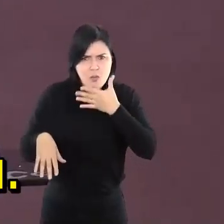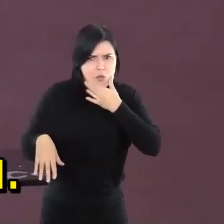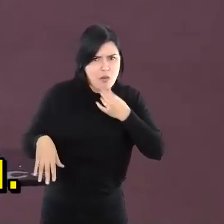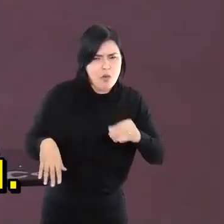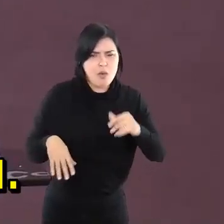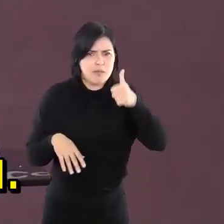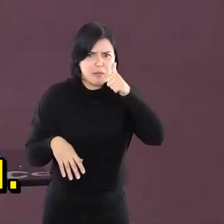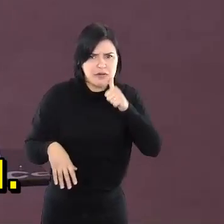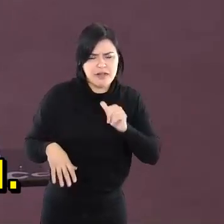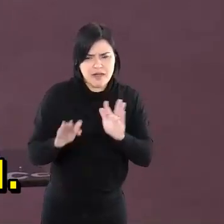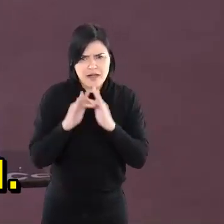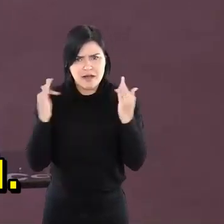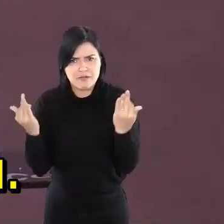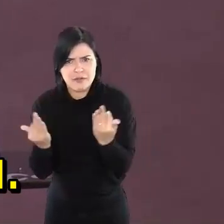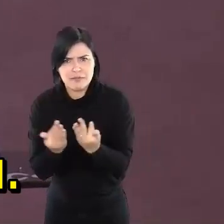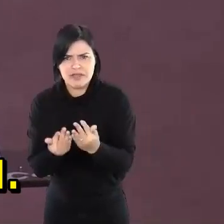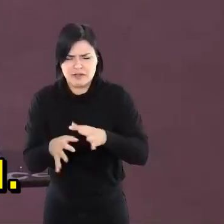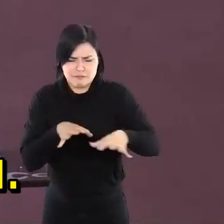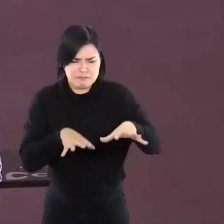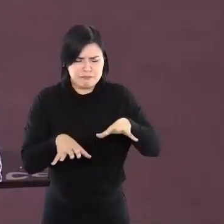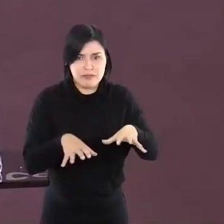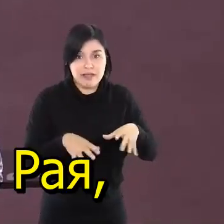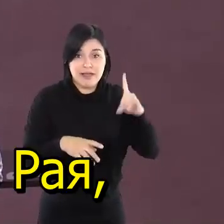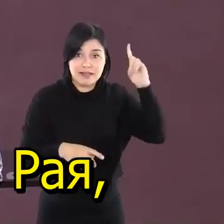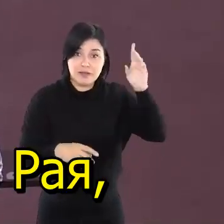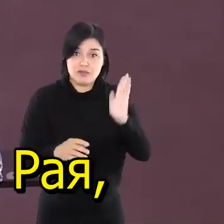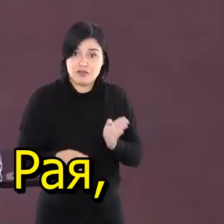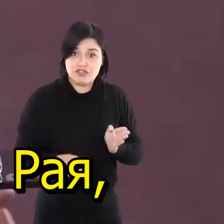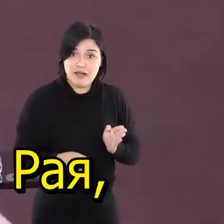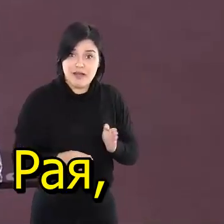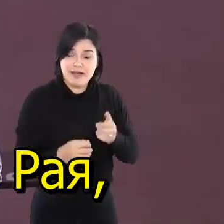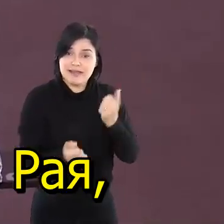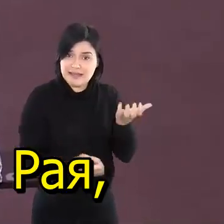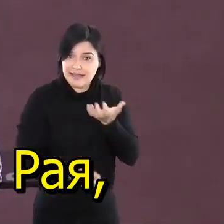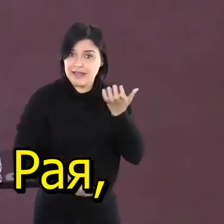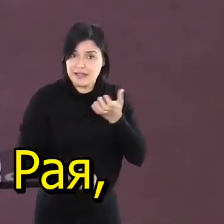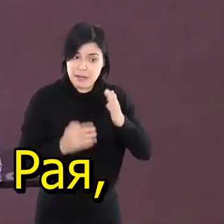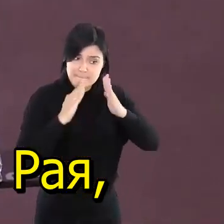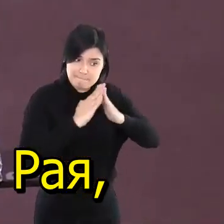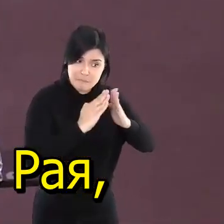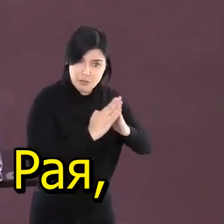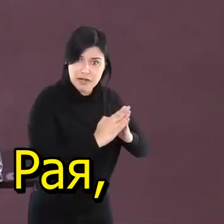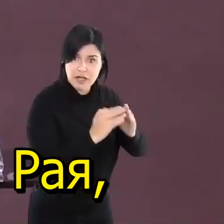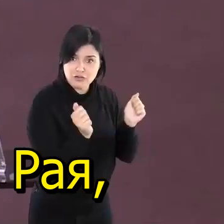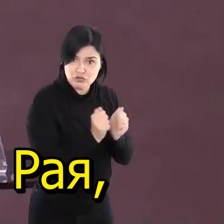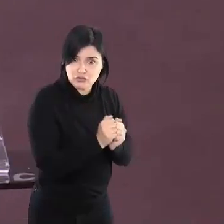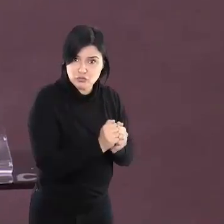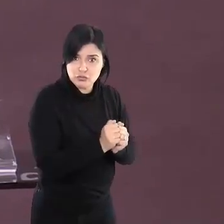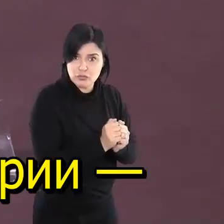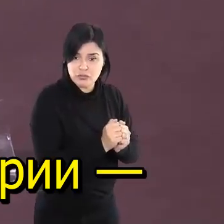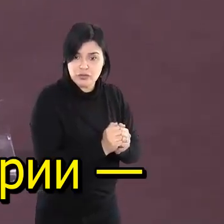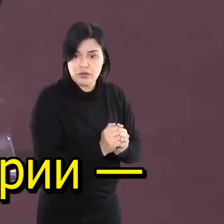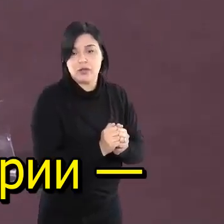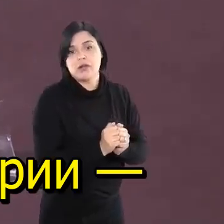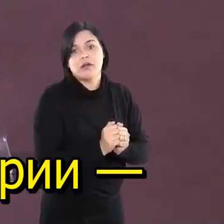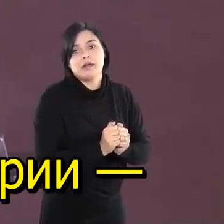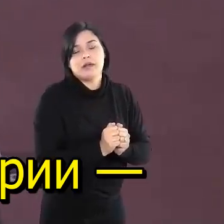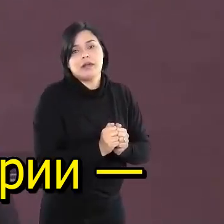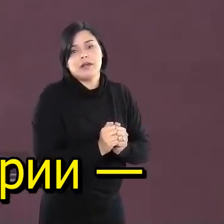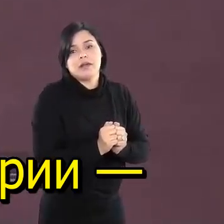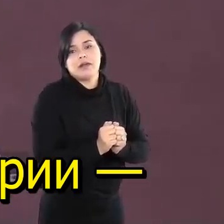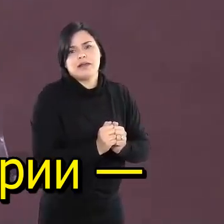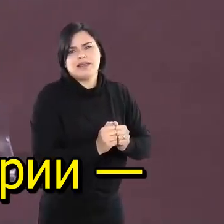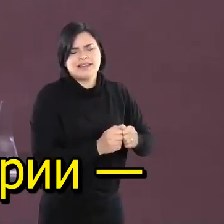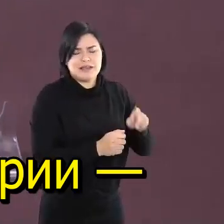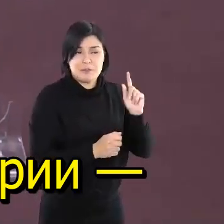queria habitar com o homem ali. O homem peca, é expulso do paraíso, e toda a